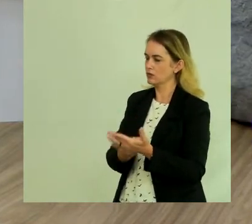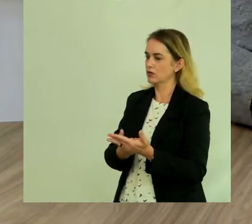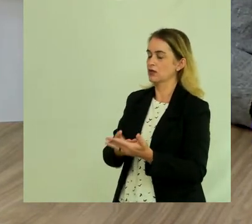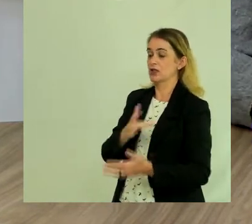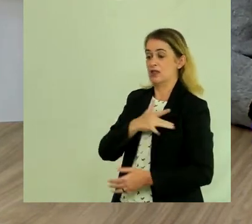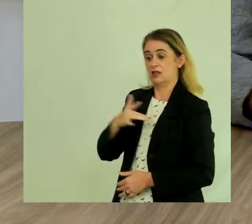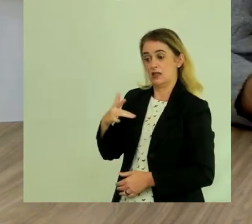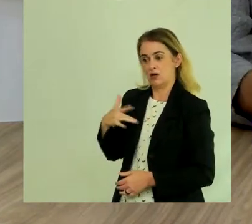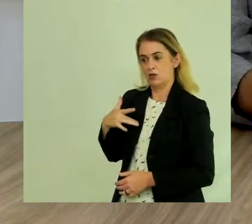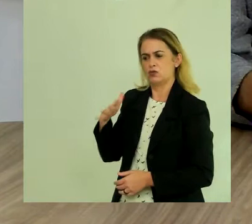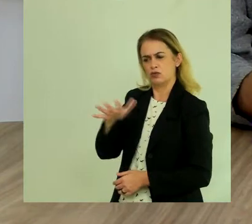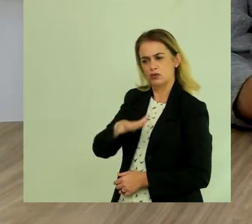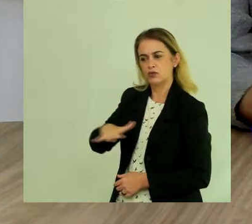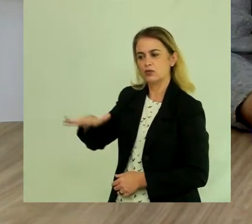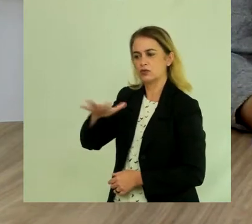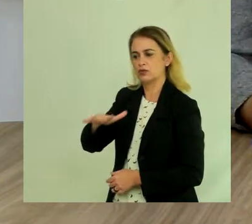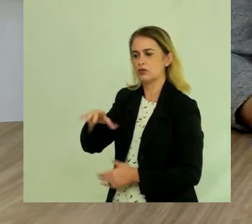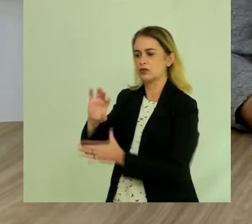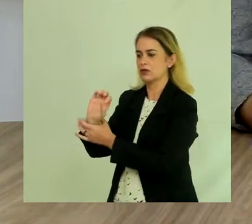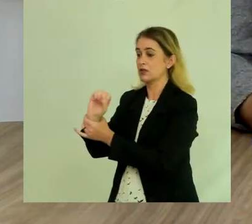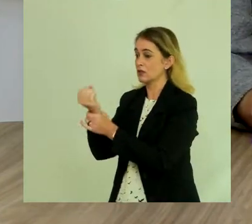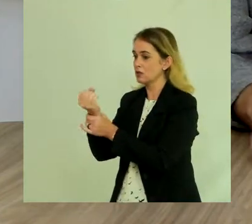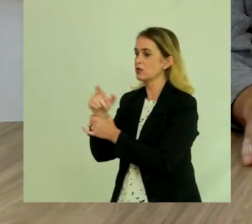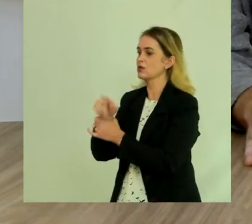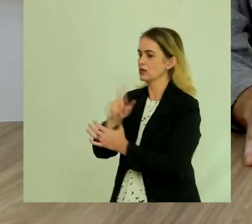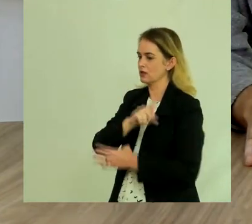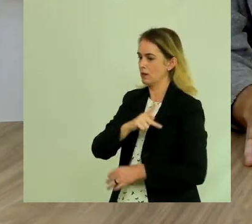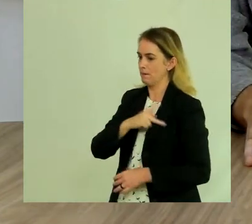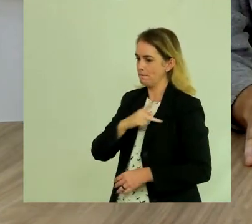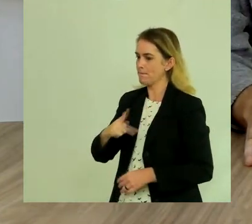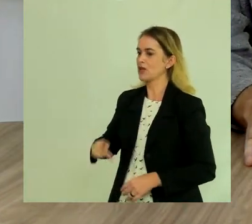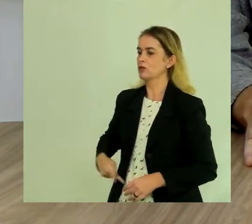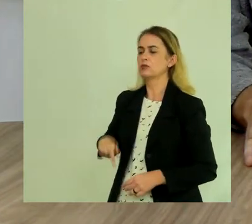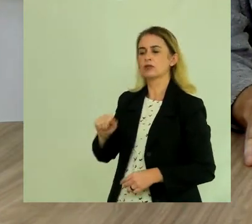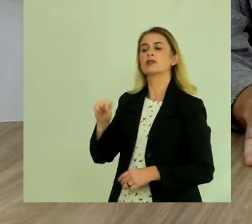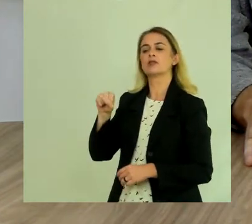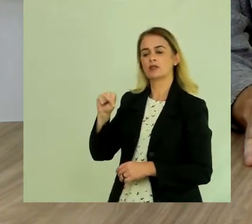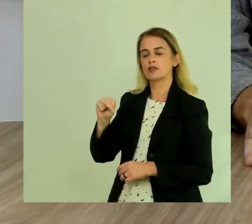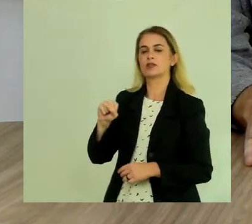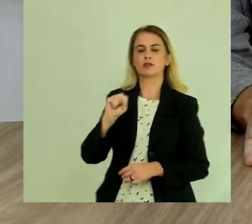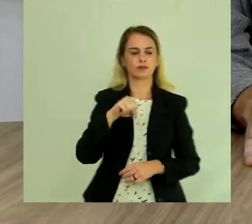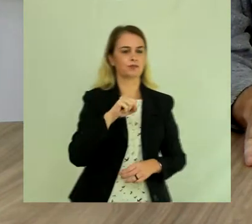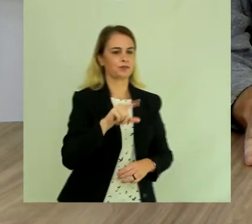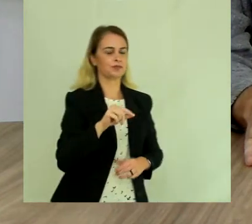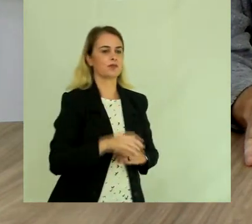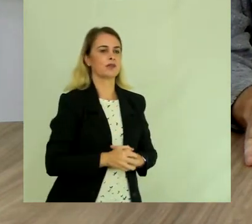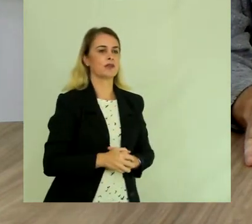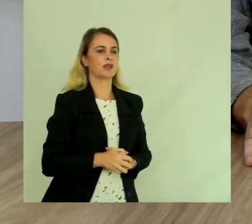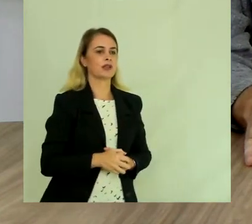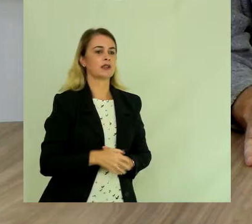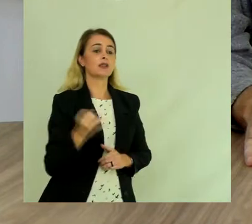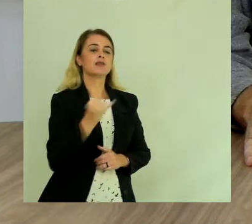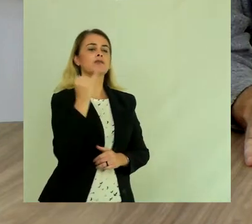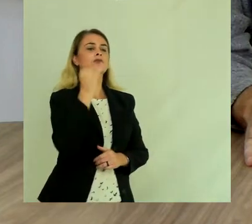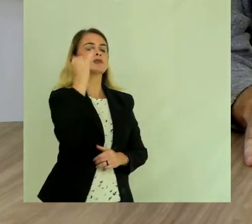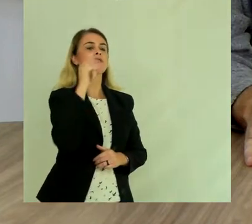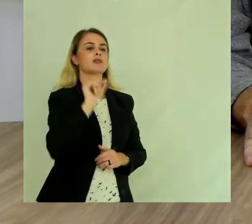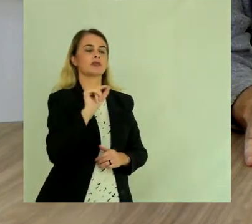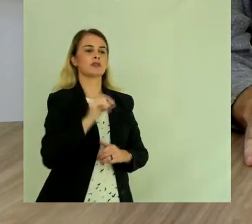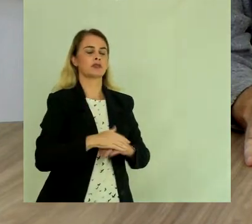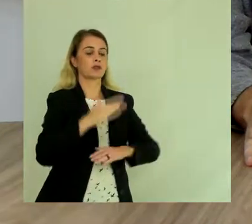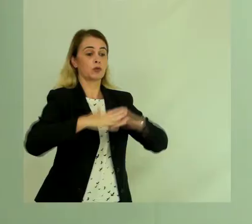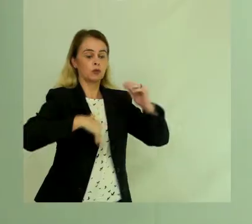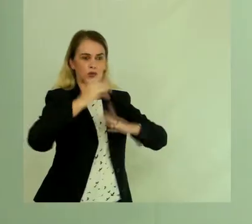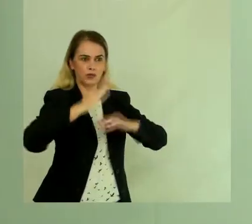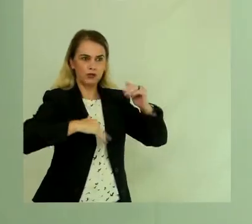exemplo, a segurança pública, né? Sim, com certeza, Valdir. É importantíssimo o